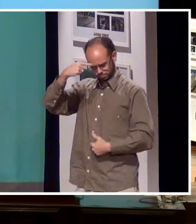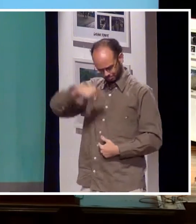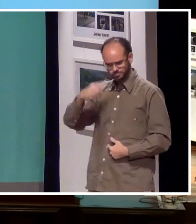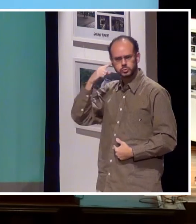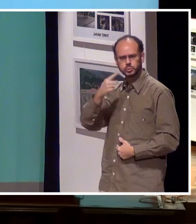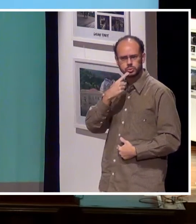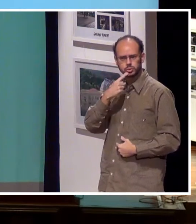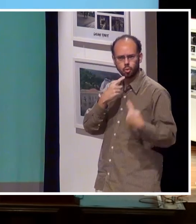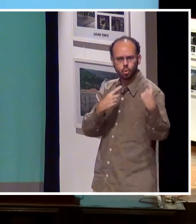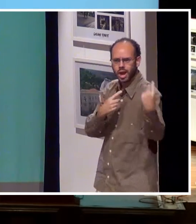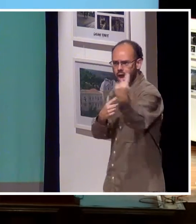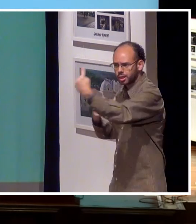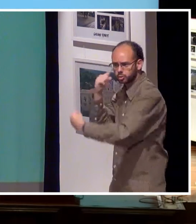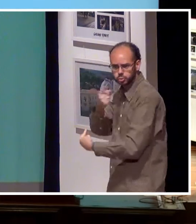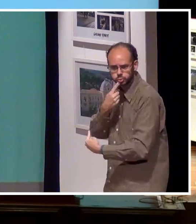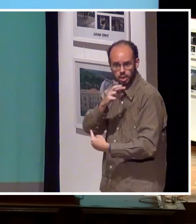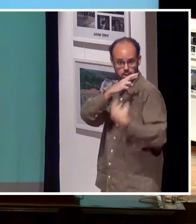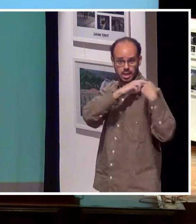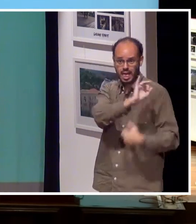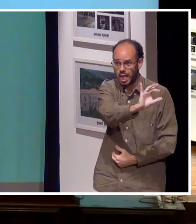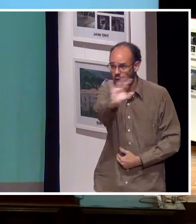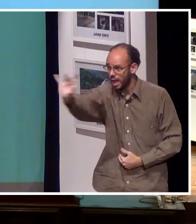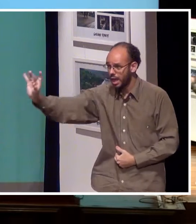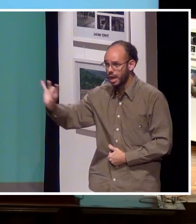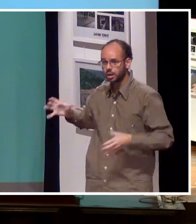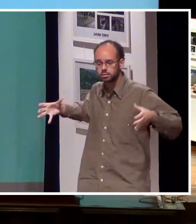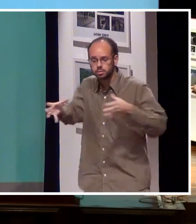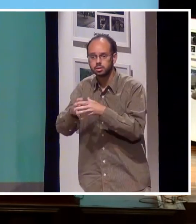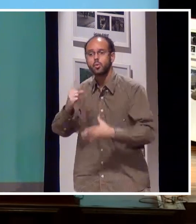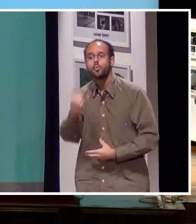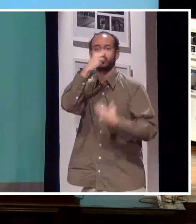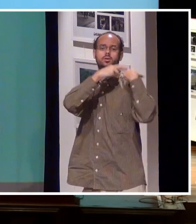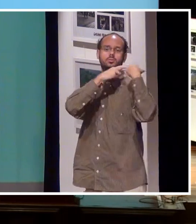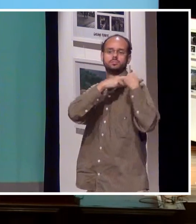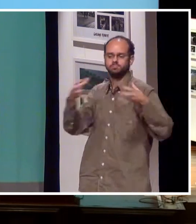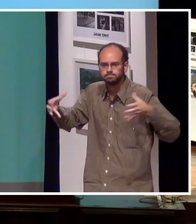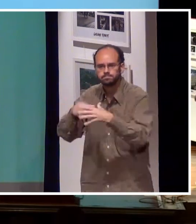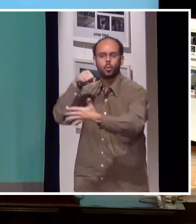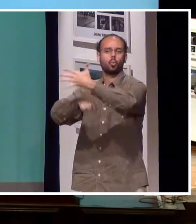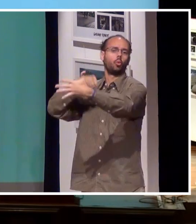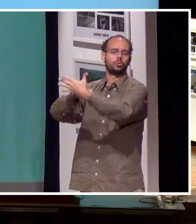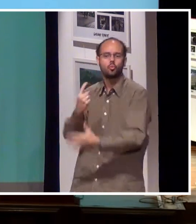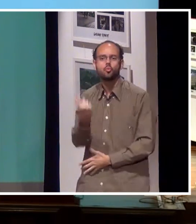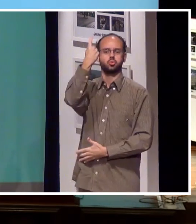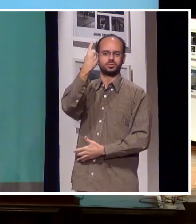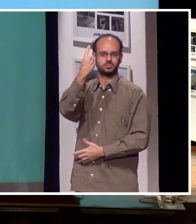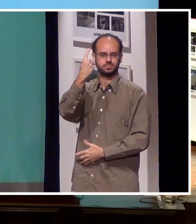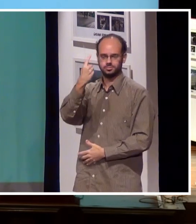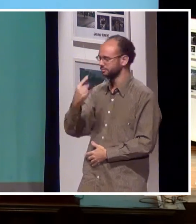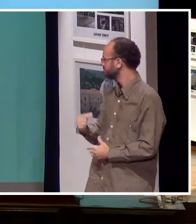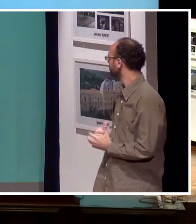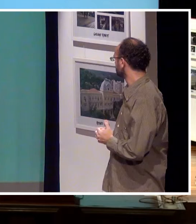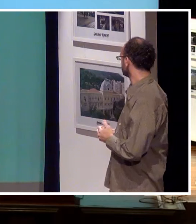A responsabilidade, esse entendimento da pessoa surda, de cada um ter a sua importância, ter a